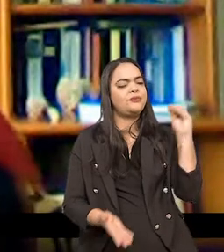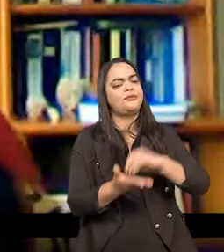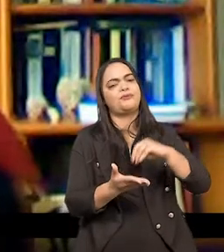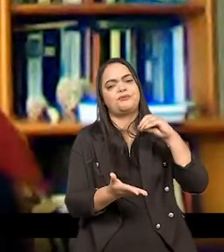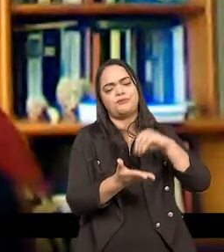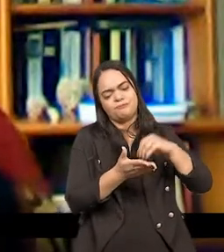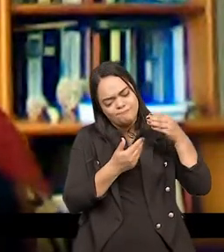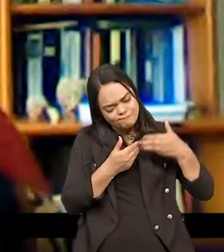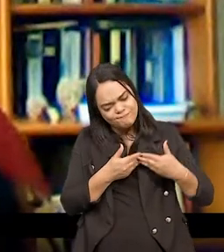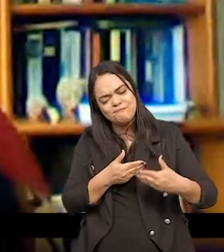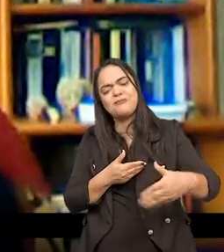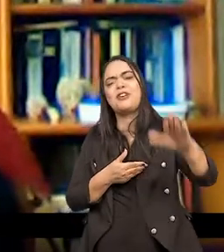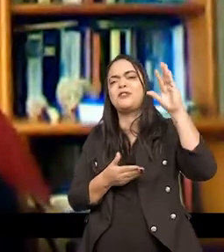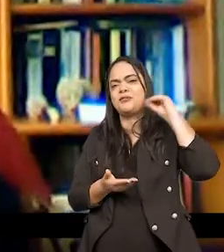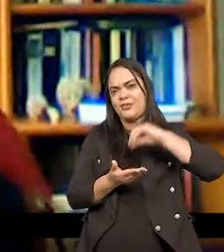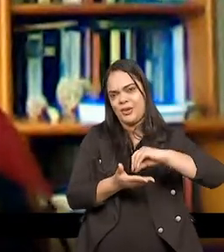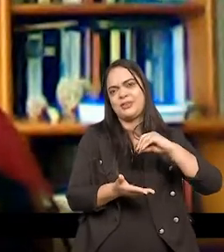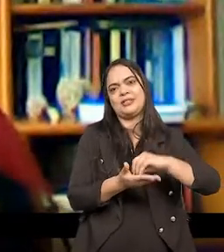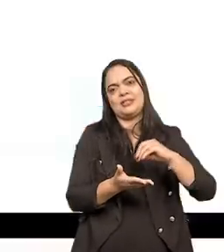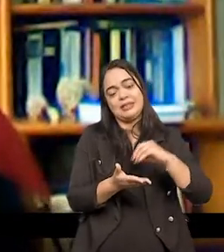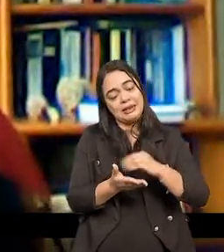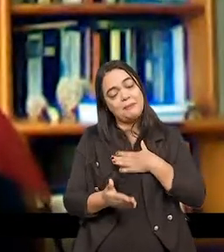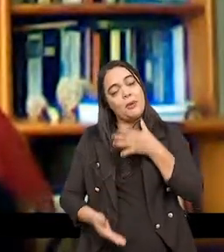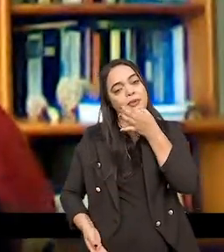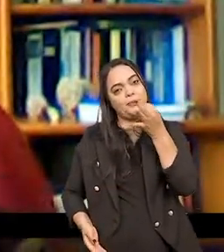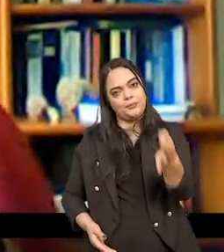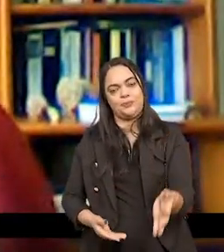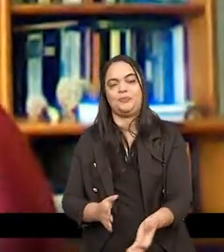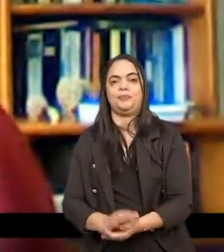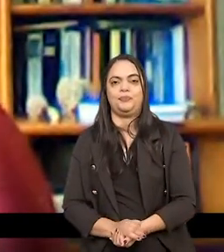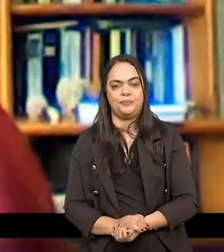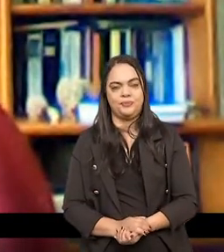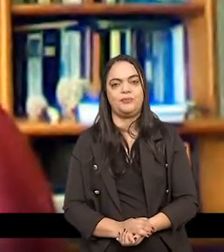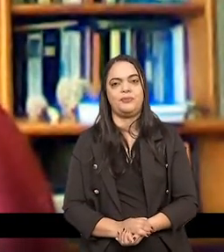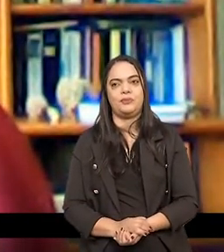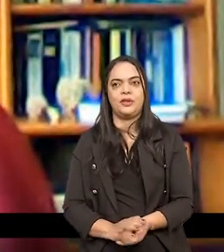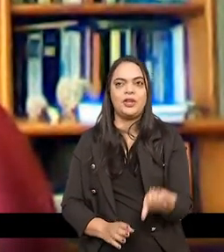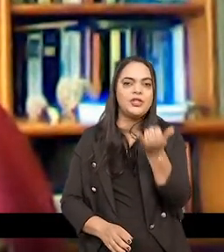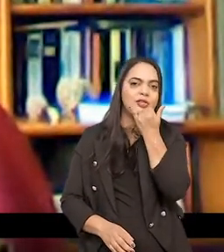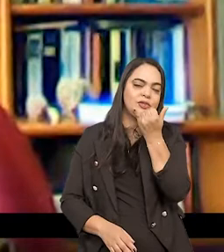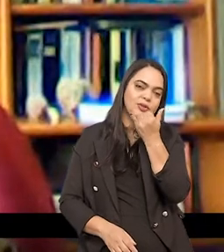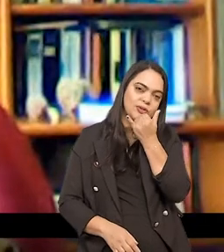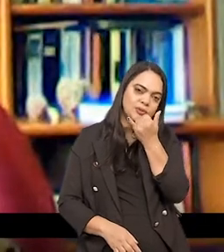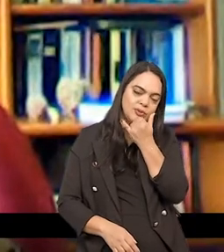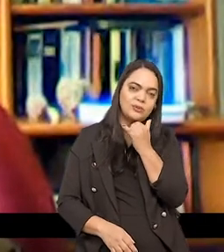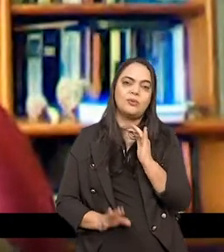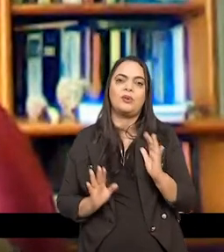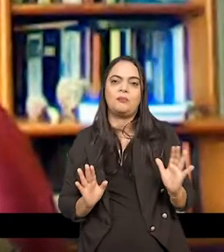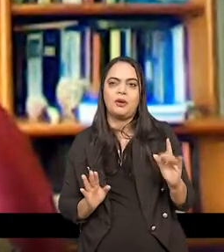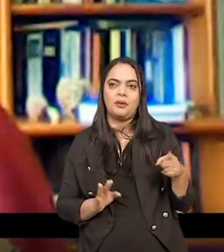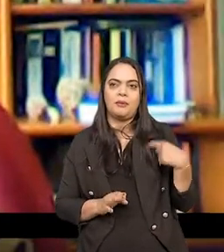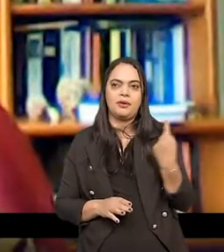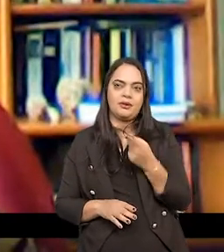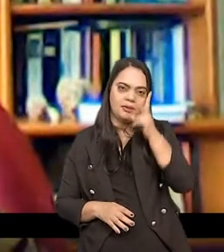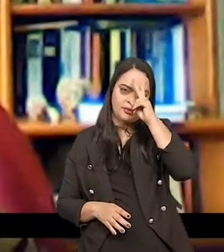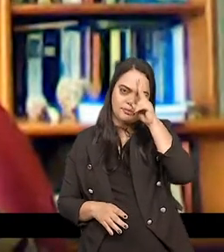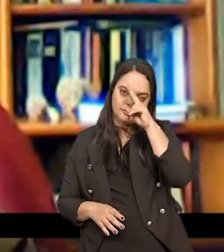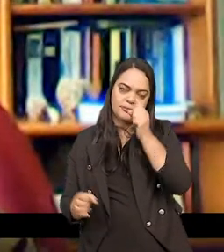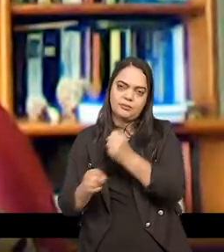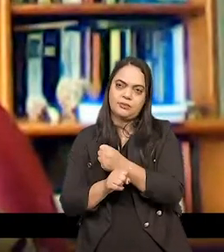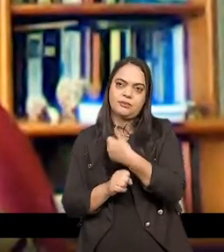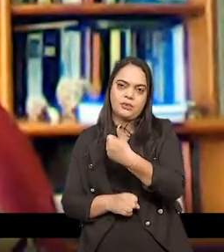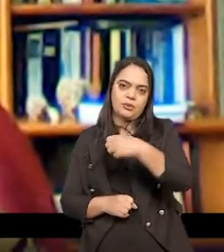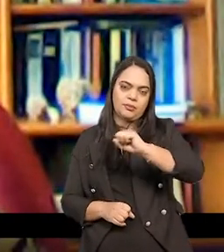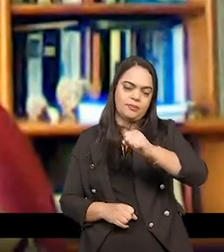né? Muito chão pela frente ainda, na minha avaliação. Isso tem a ver, desculpe, tá, Adriana, mas nós falamos aqui em 1822, né? Mas